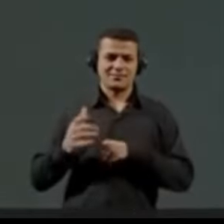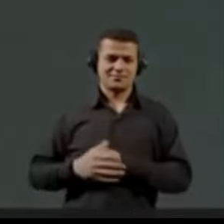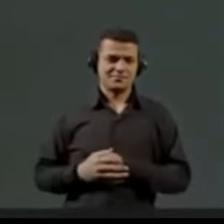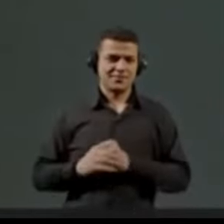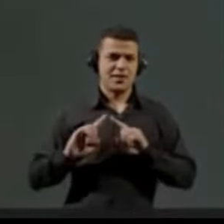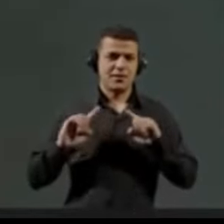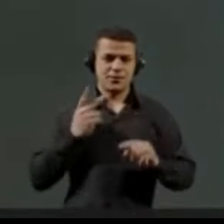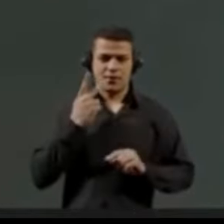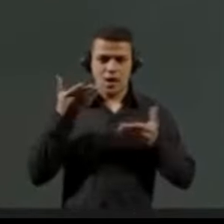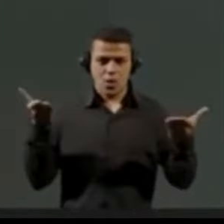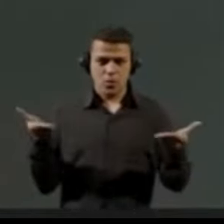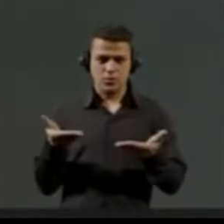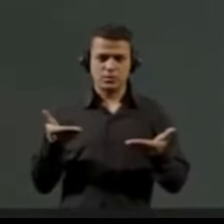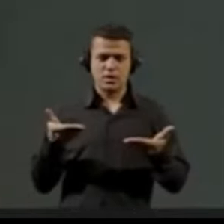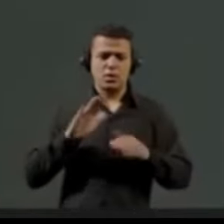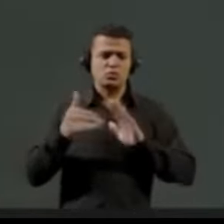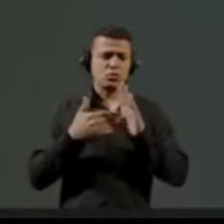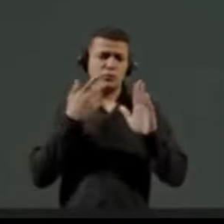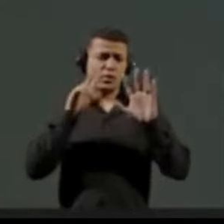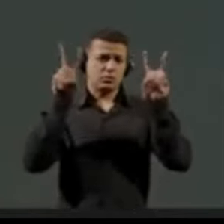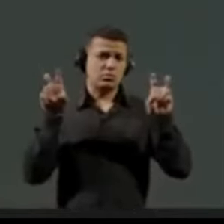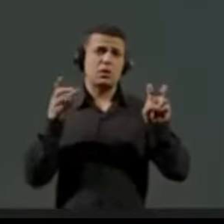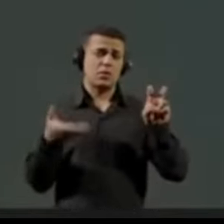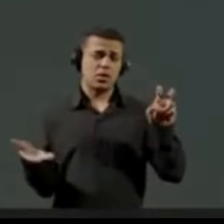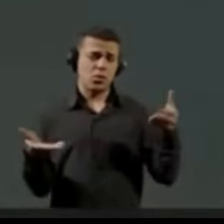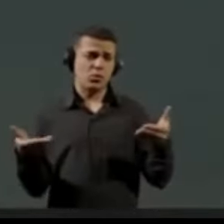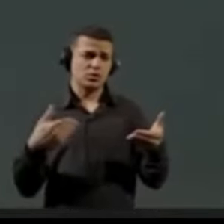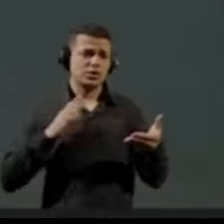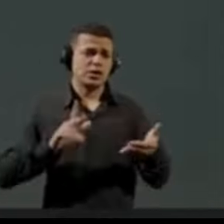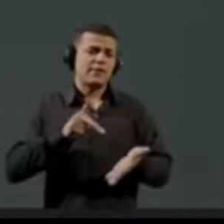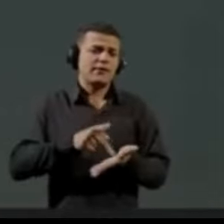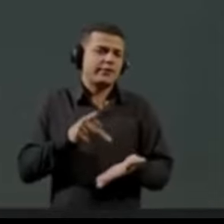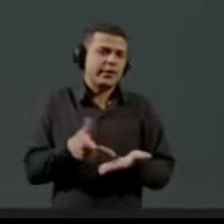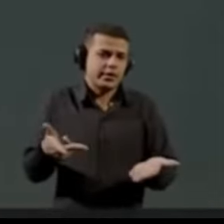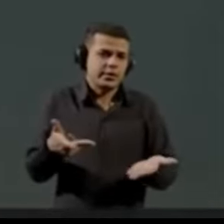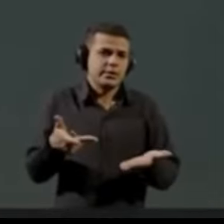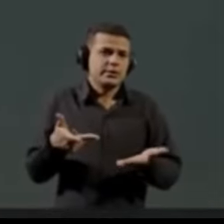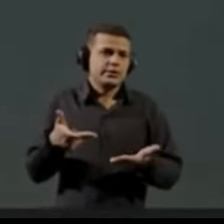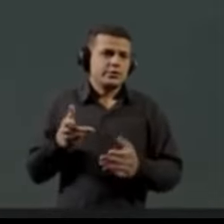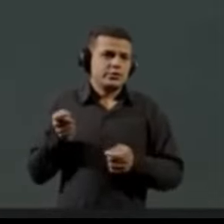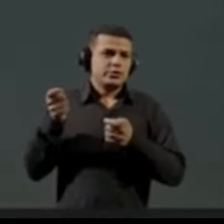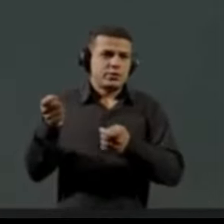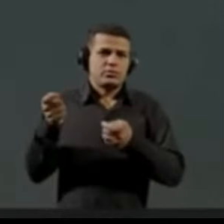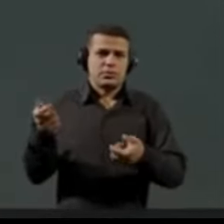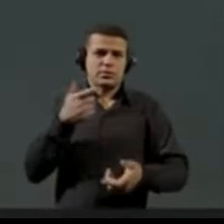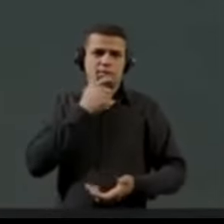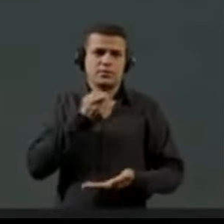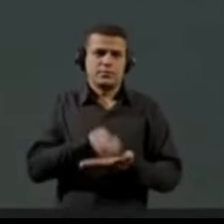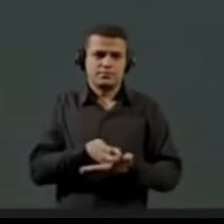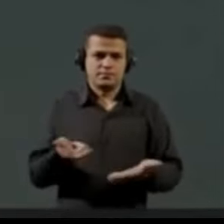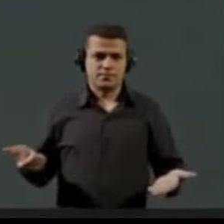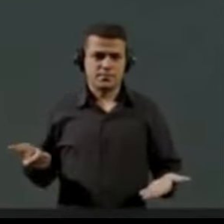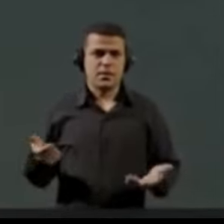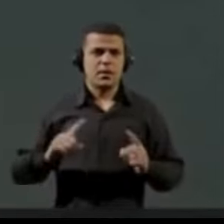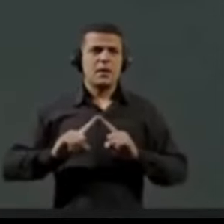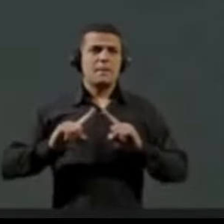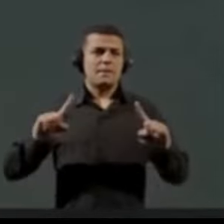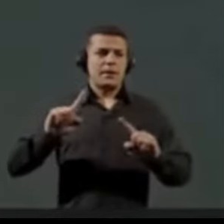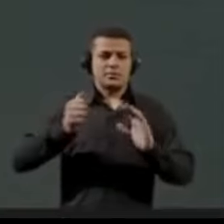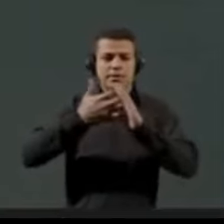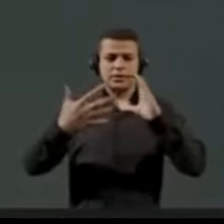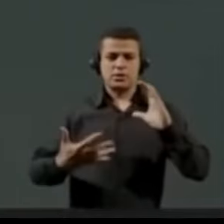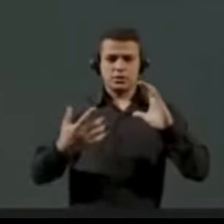E nós vamos falar hoje de. Todo mundo fala desse tema porque nós estamos vivendo uma verdadeira ditadura. A nossa liber... E eu vou falar de um aspecto